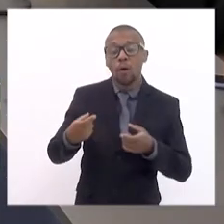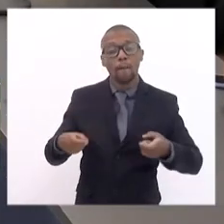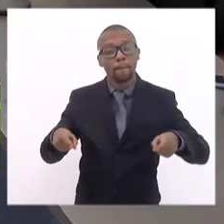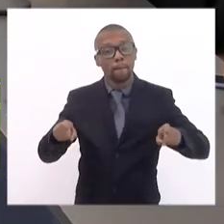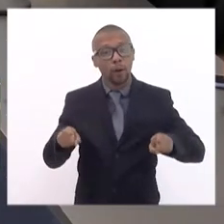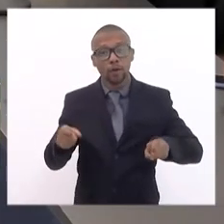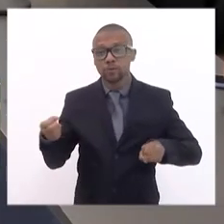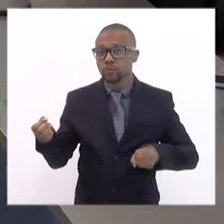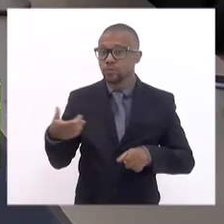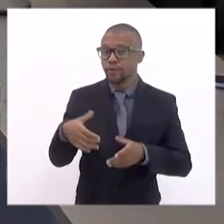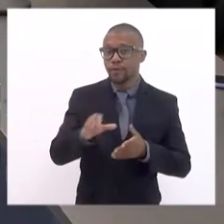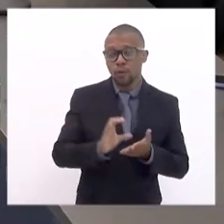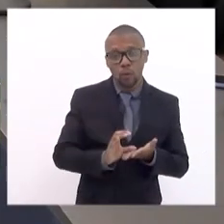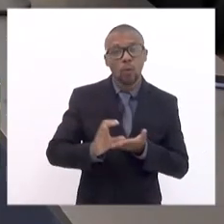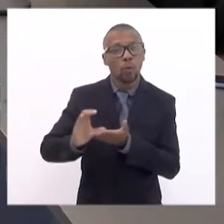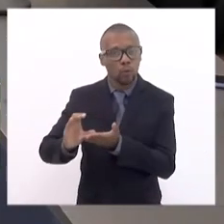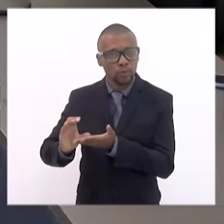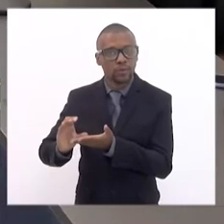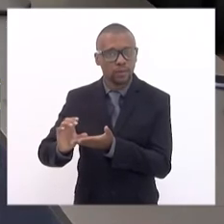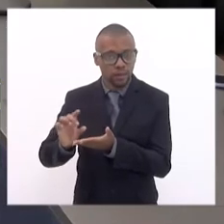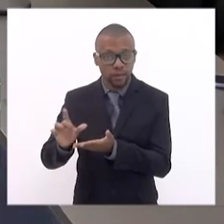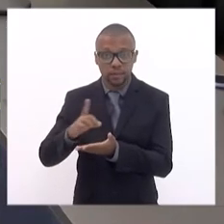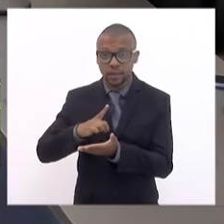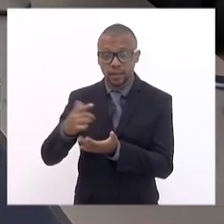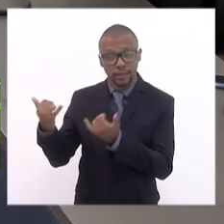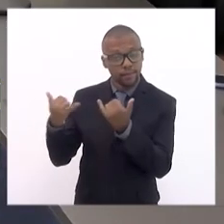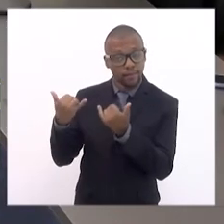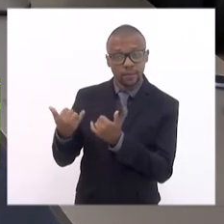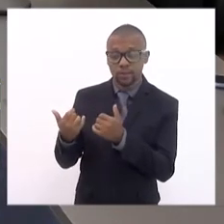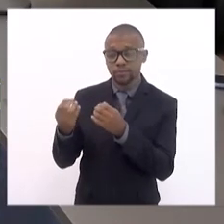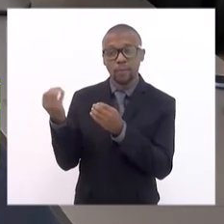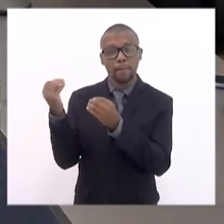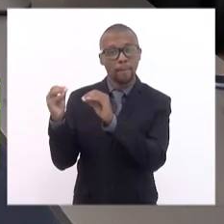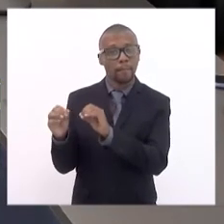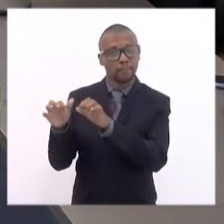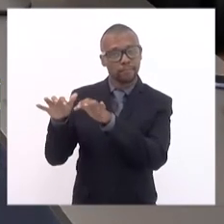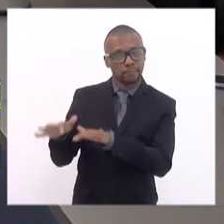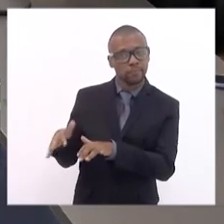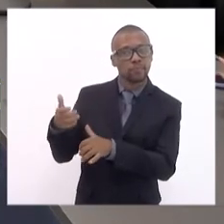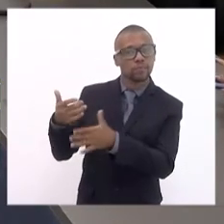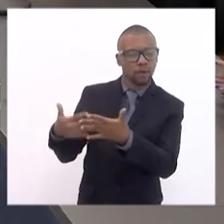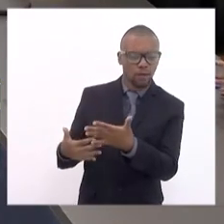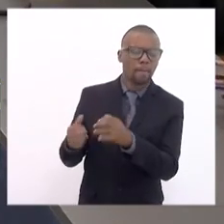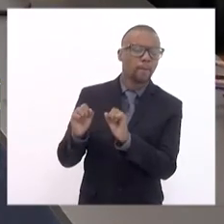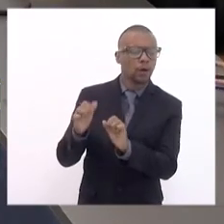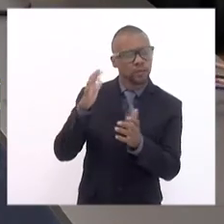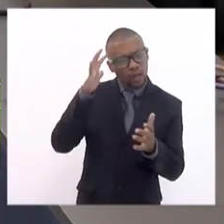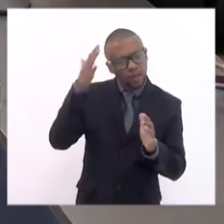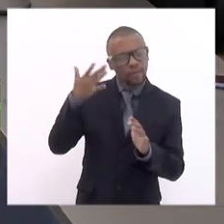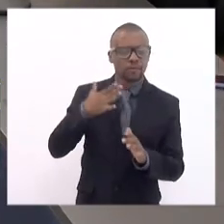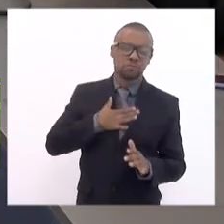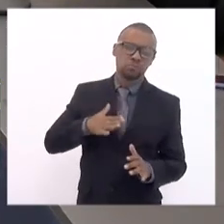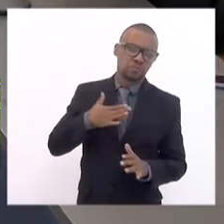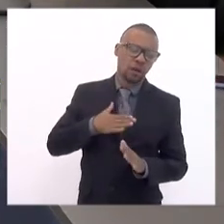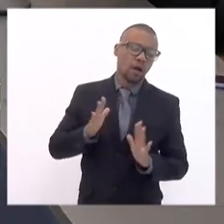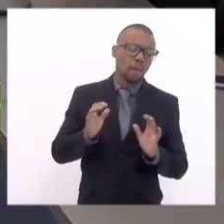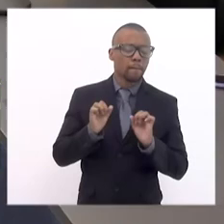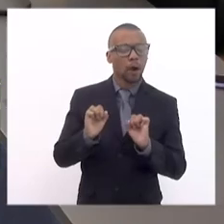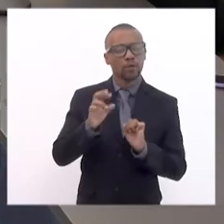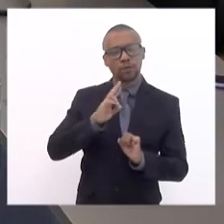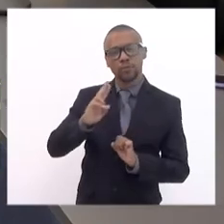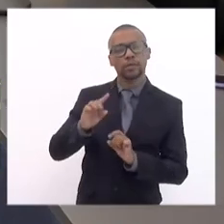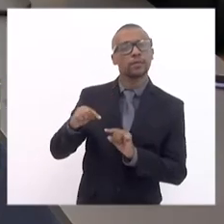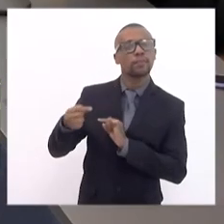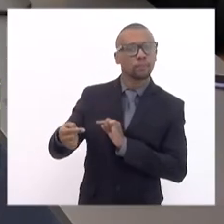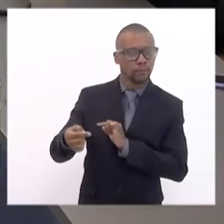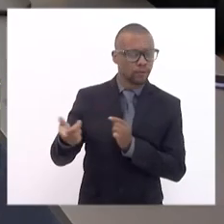novo Conselho. Estou recebendo aqui essa informação no chat. Isso pode ser resolvido com certa tranquilidade, não é nada demais. Então,